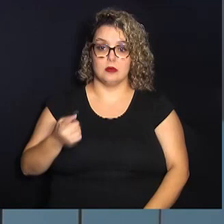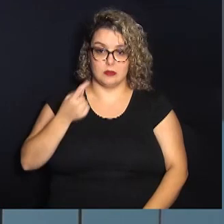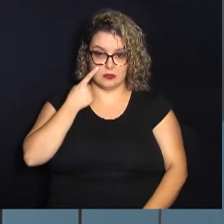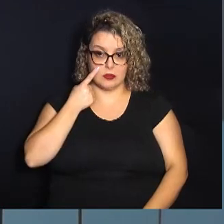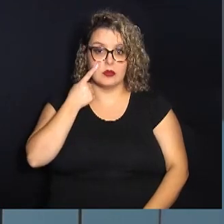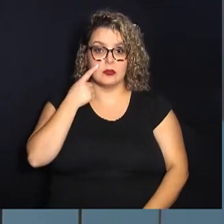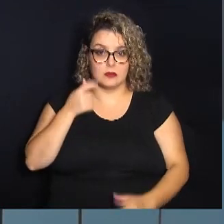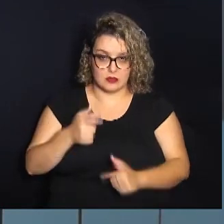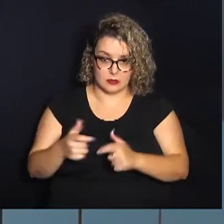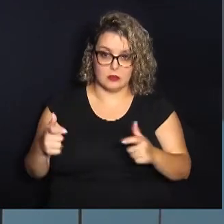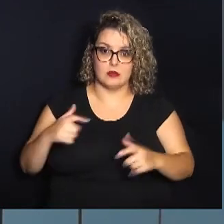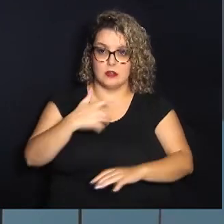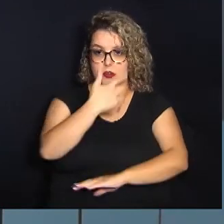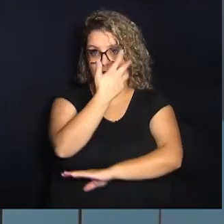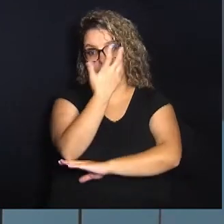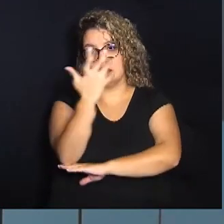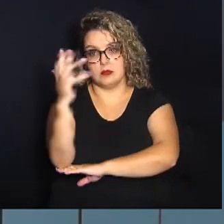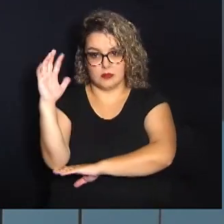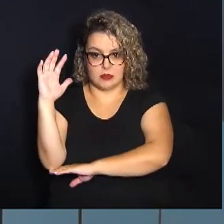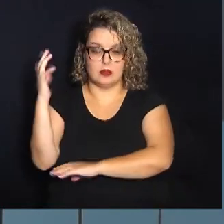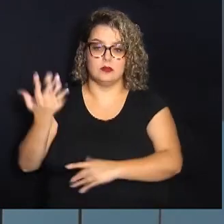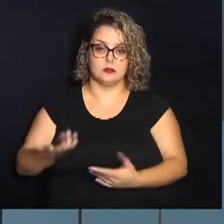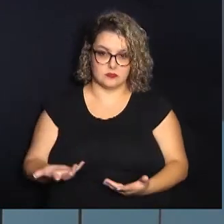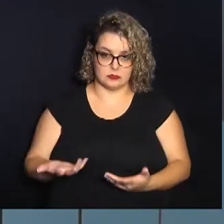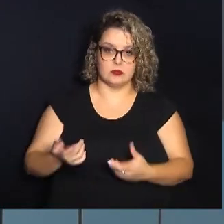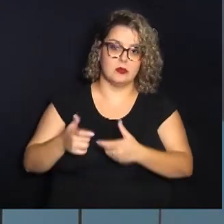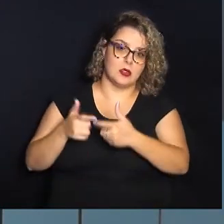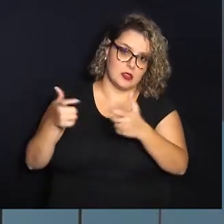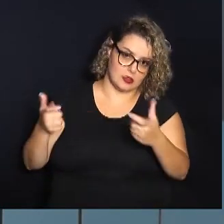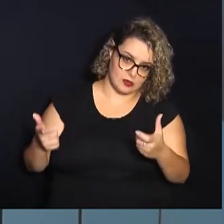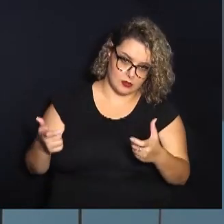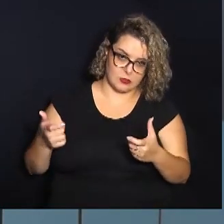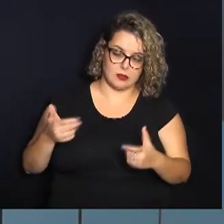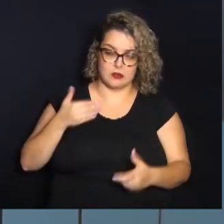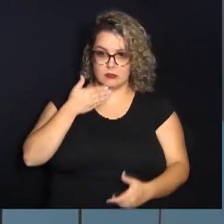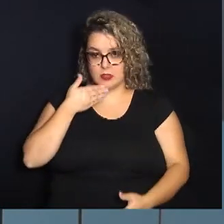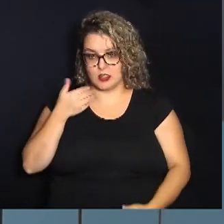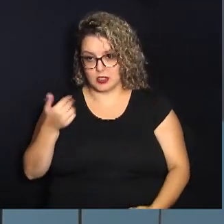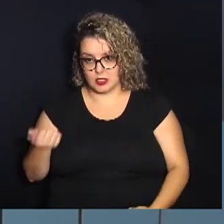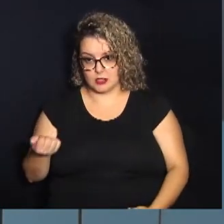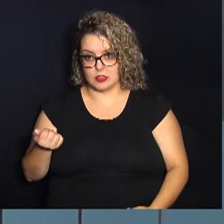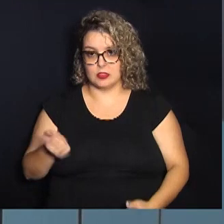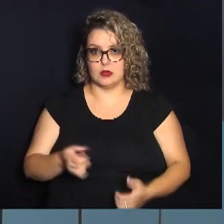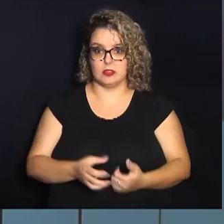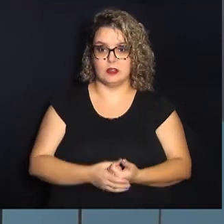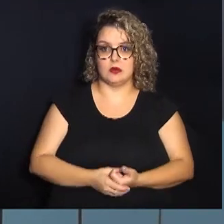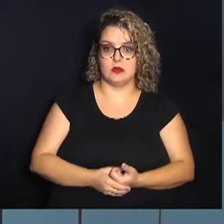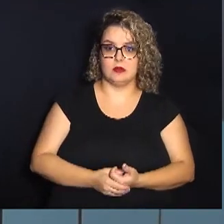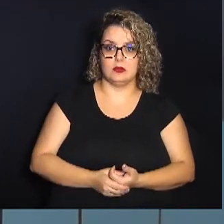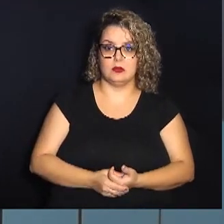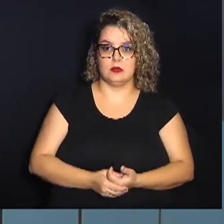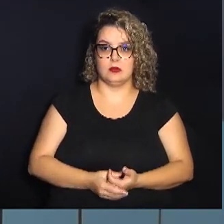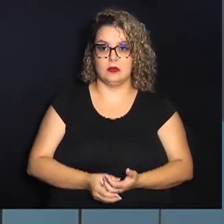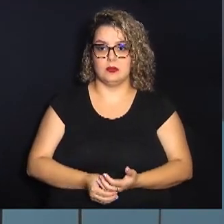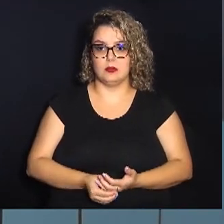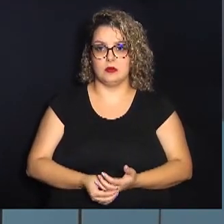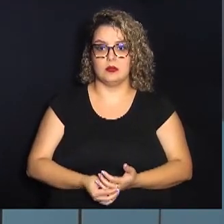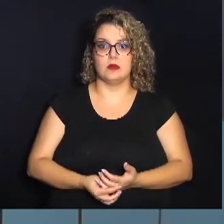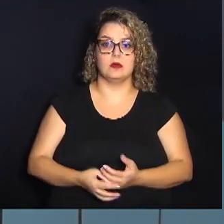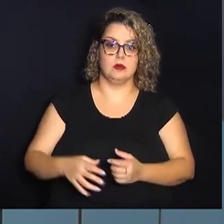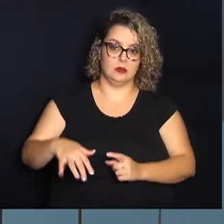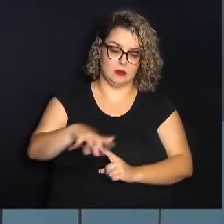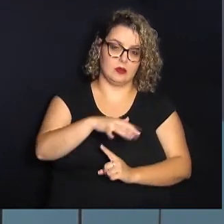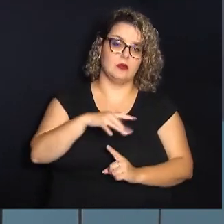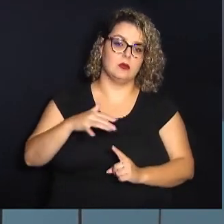presença maior, né, de uma arborização, de uma condição ambiental melhor, né,